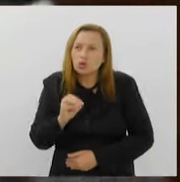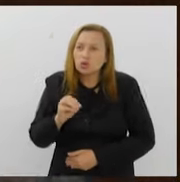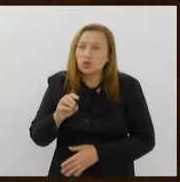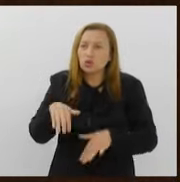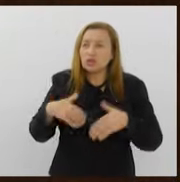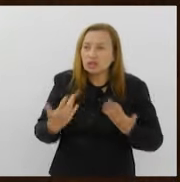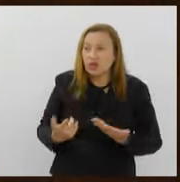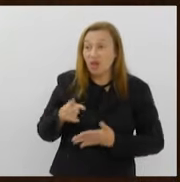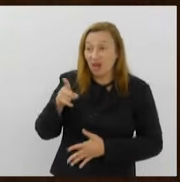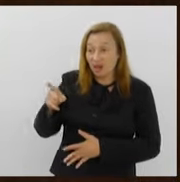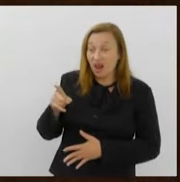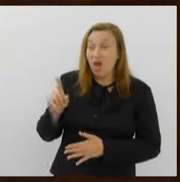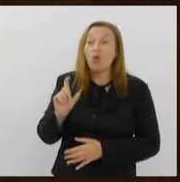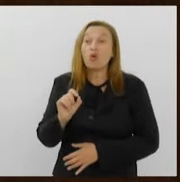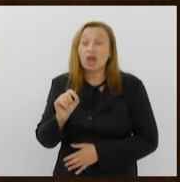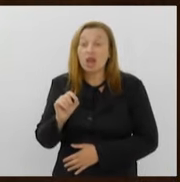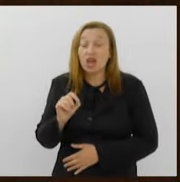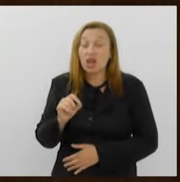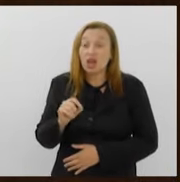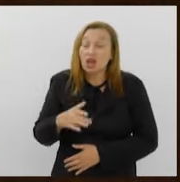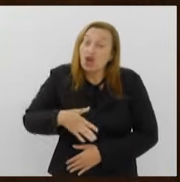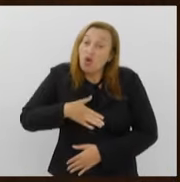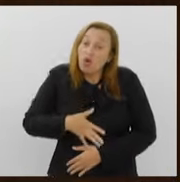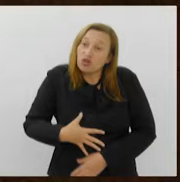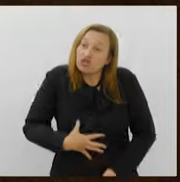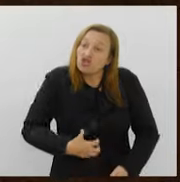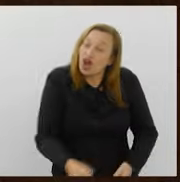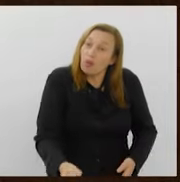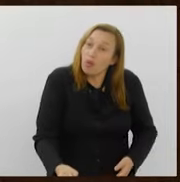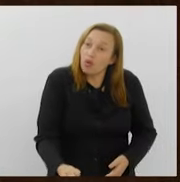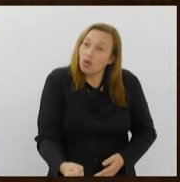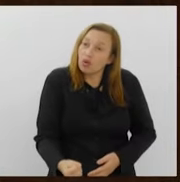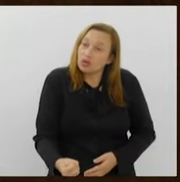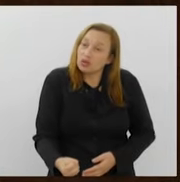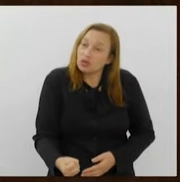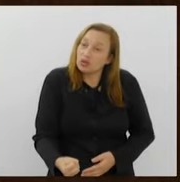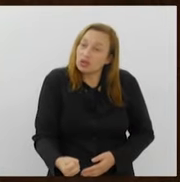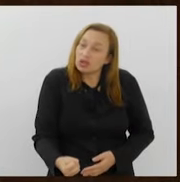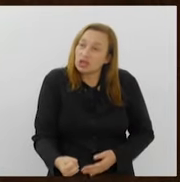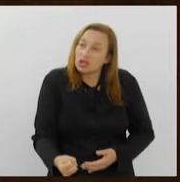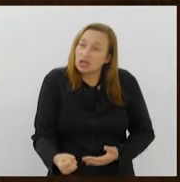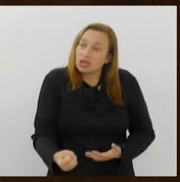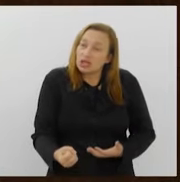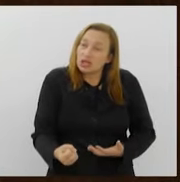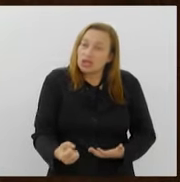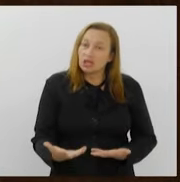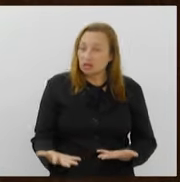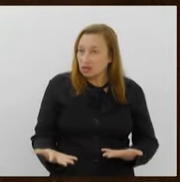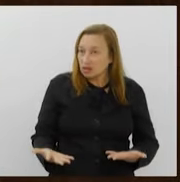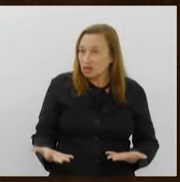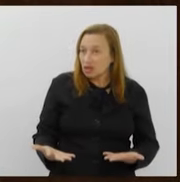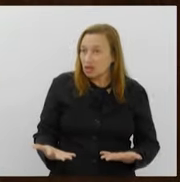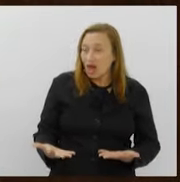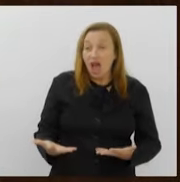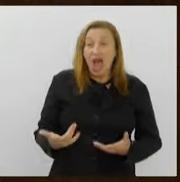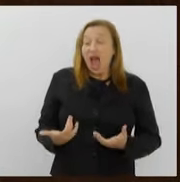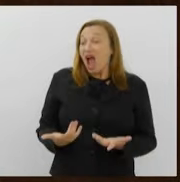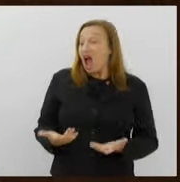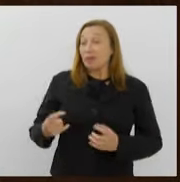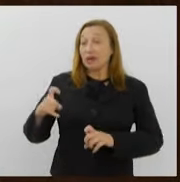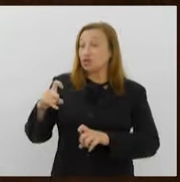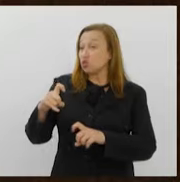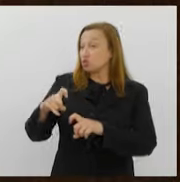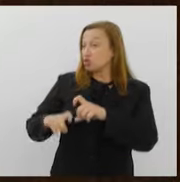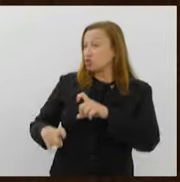Um abortista, que vai fazer com que... E se está insatisfeito com a punição, mas o estuprador